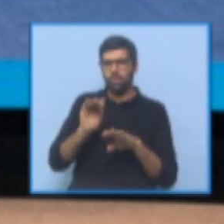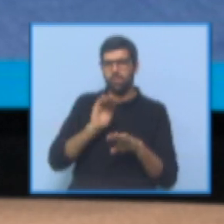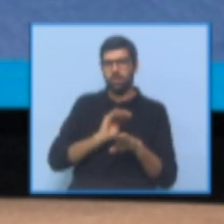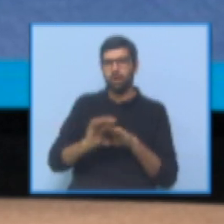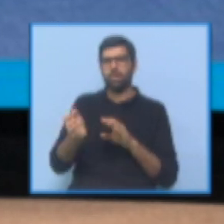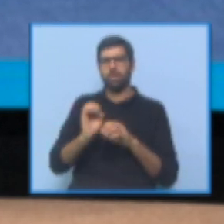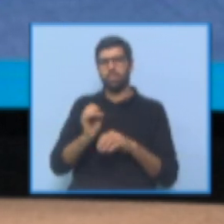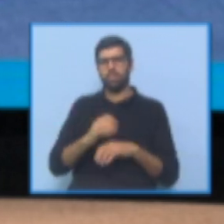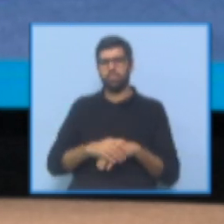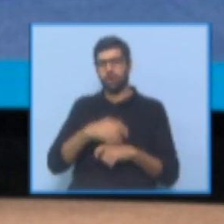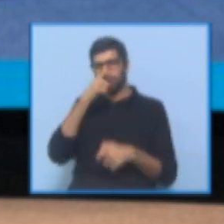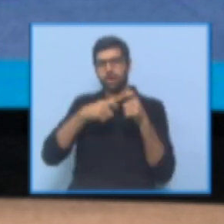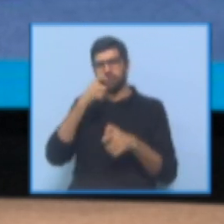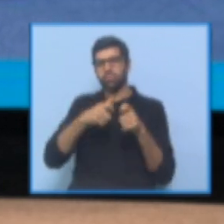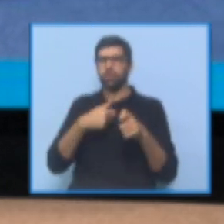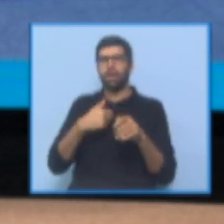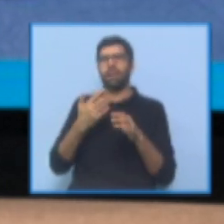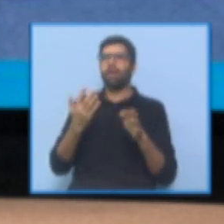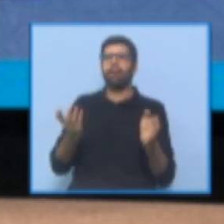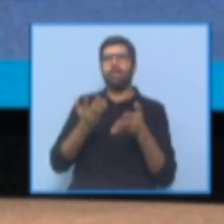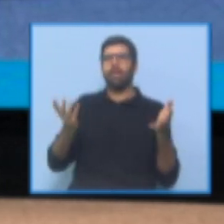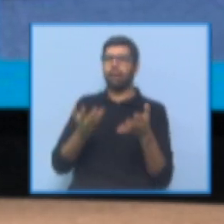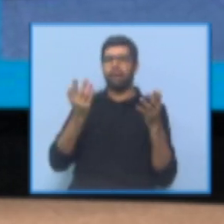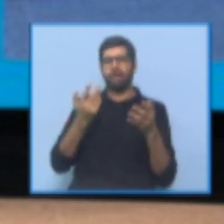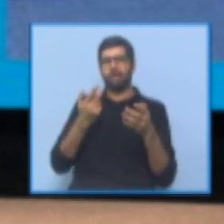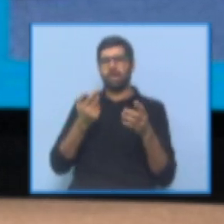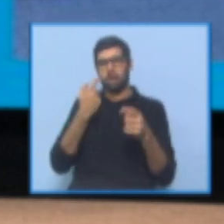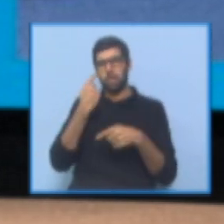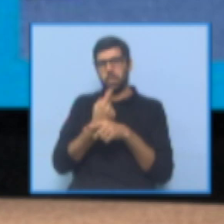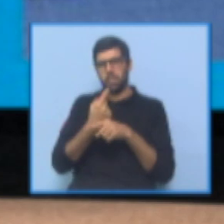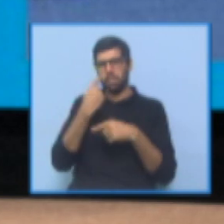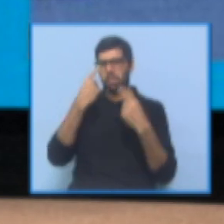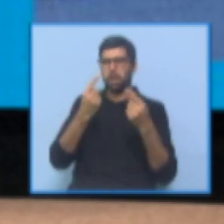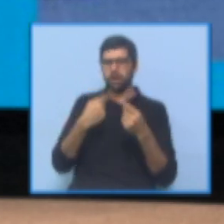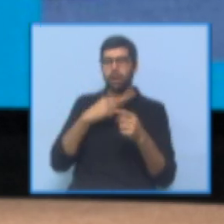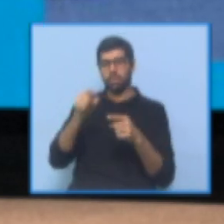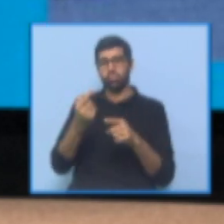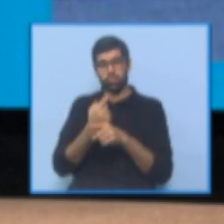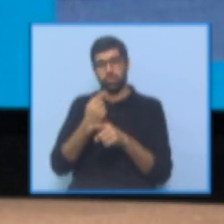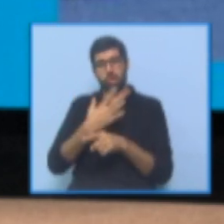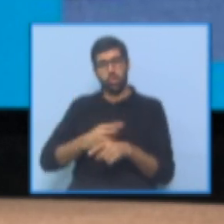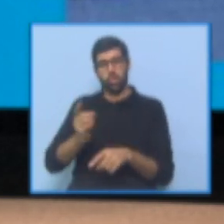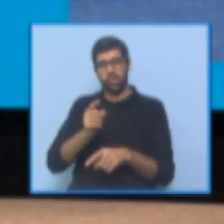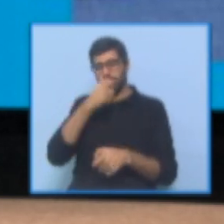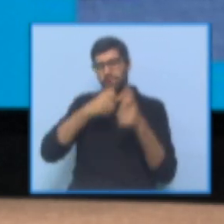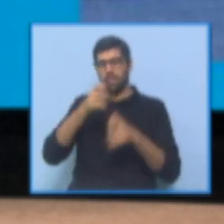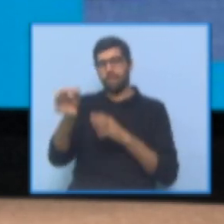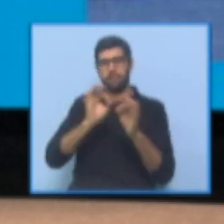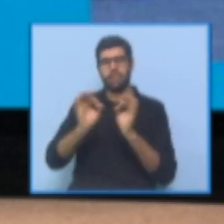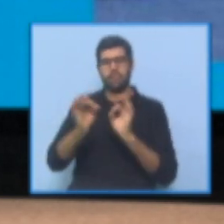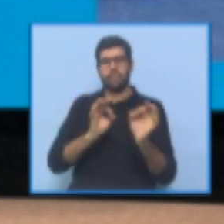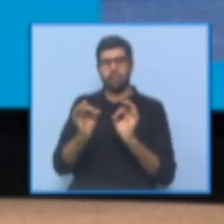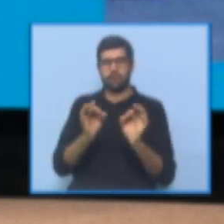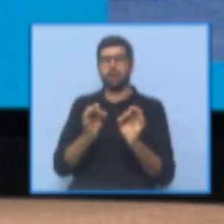afetivo. As pessoas vivem muita superficialidade. E depois os pequenos dissabores, portanto, as pessoas não estão preparadas